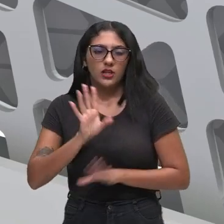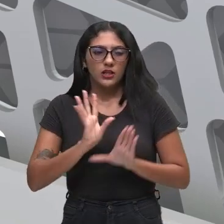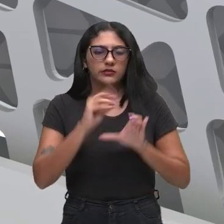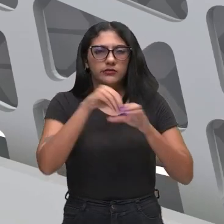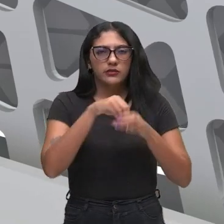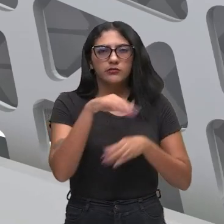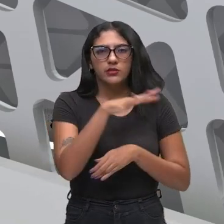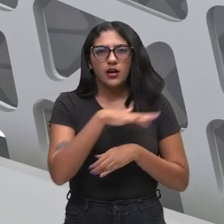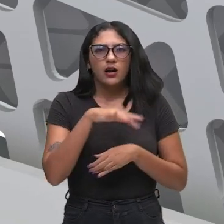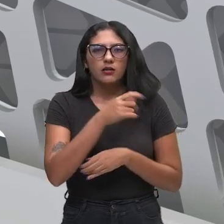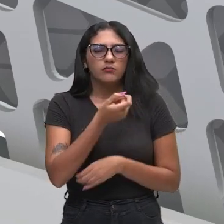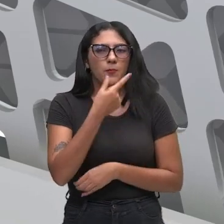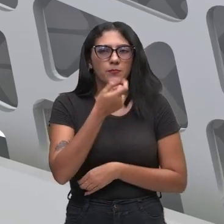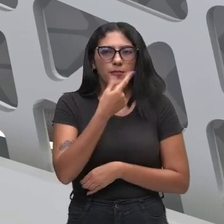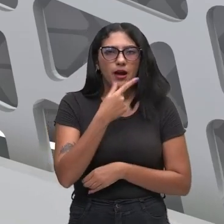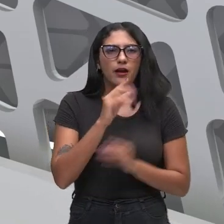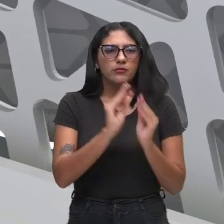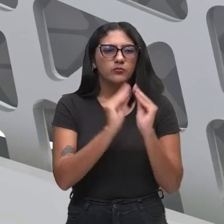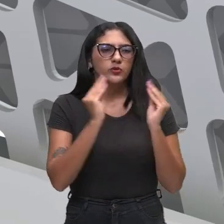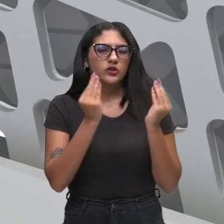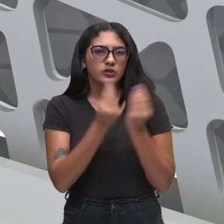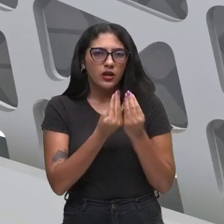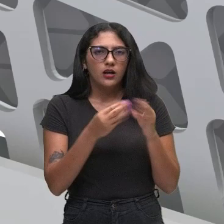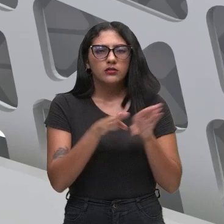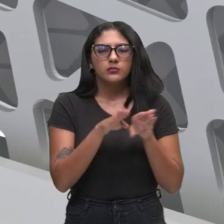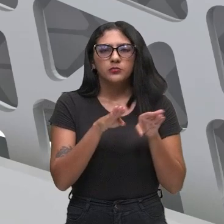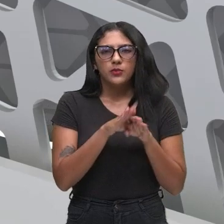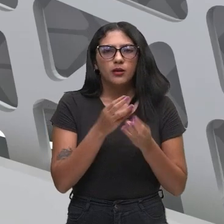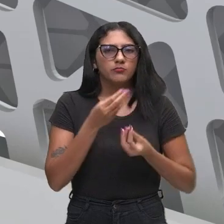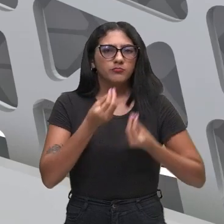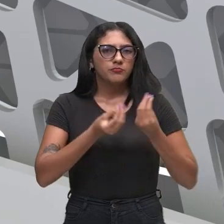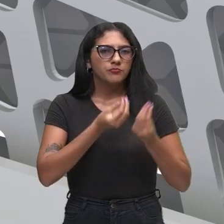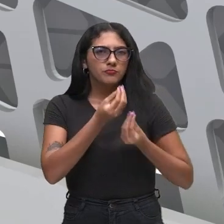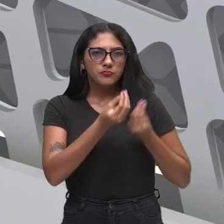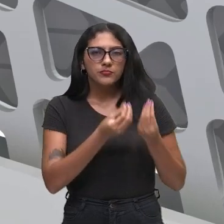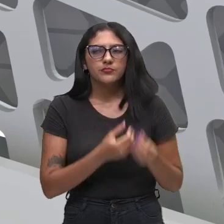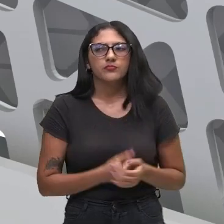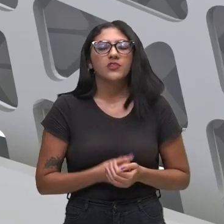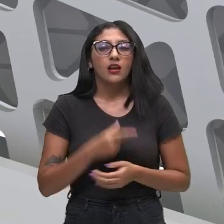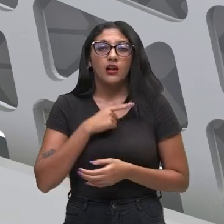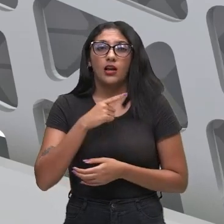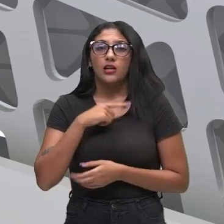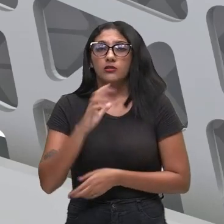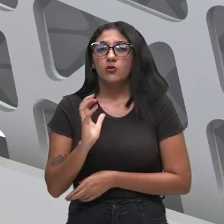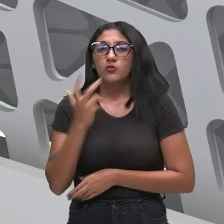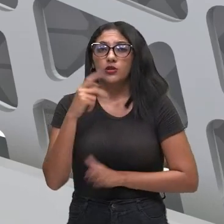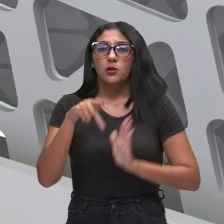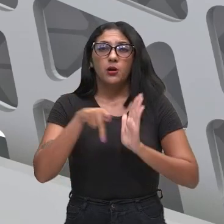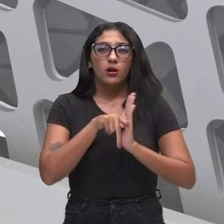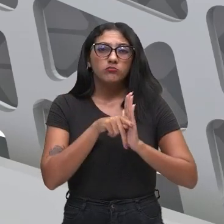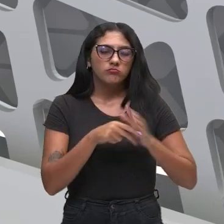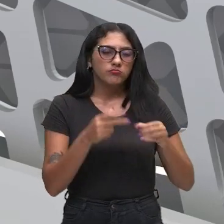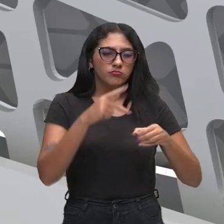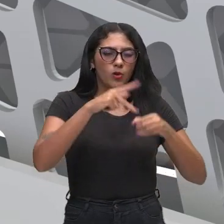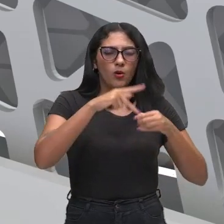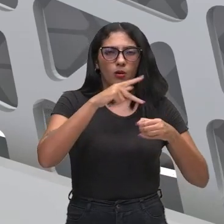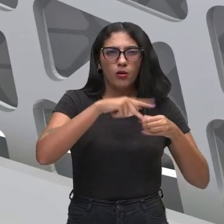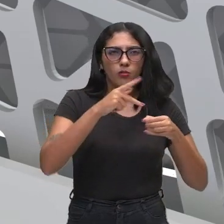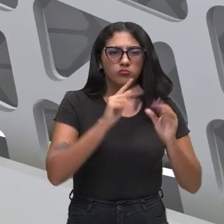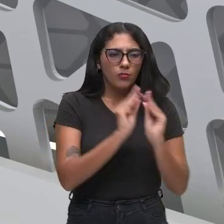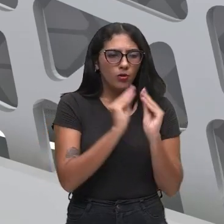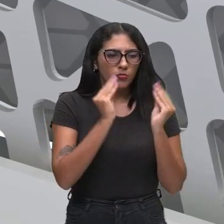indústria farmacêutica, em que acontece esse tipo de combustão